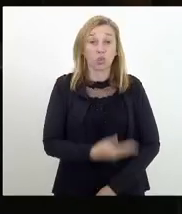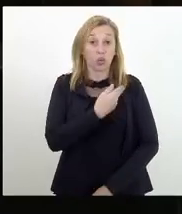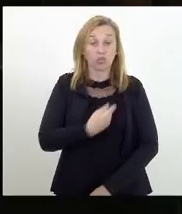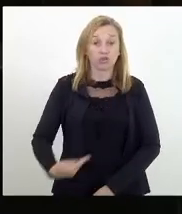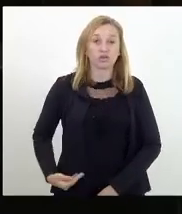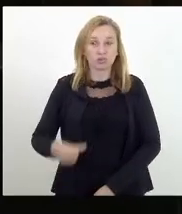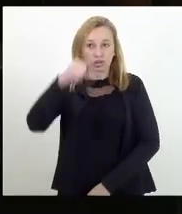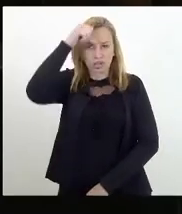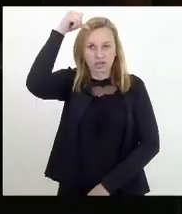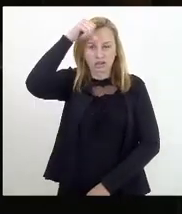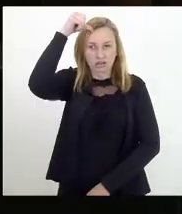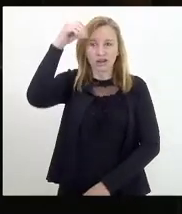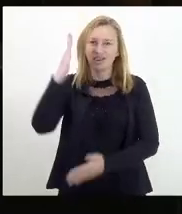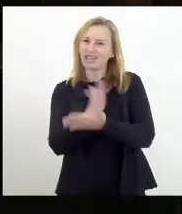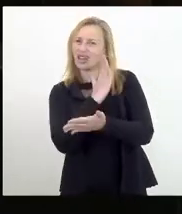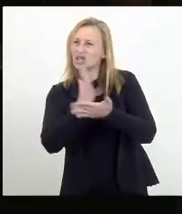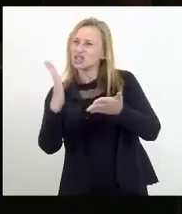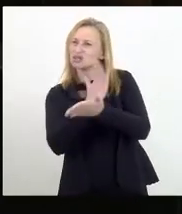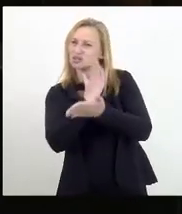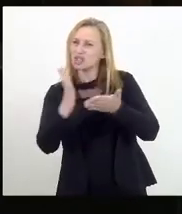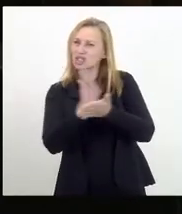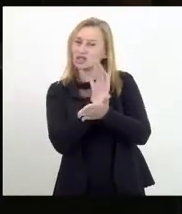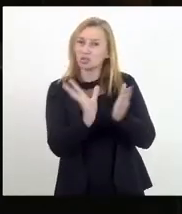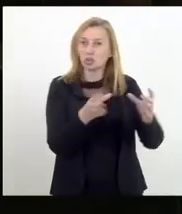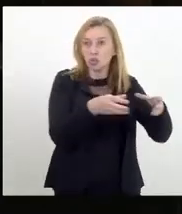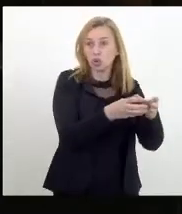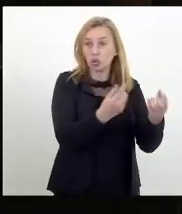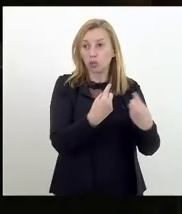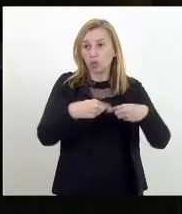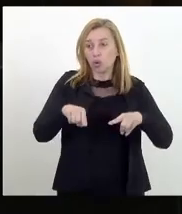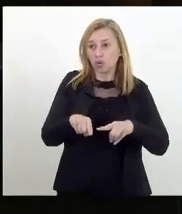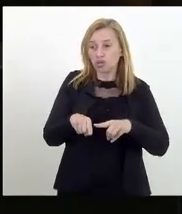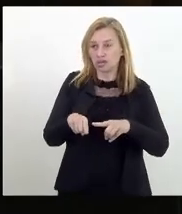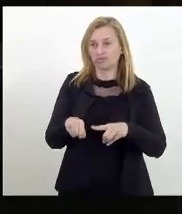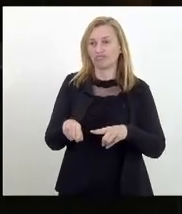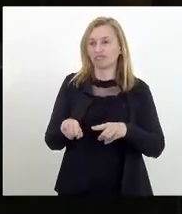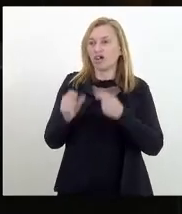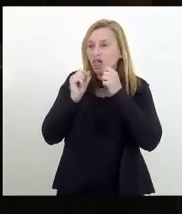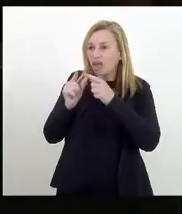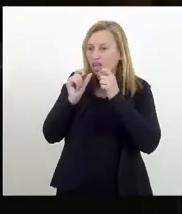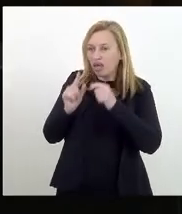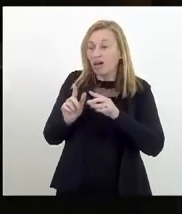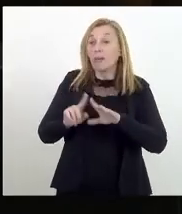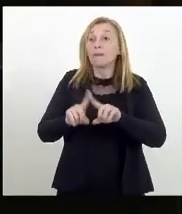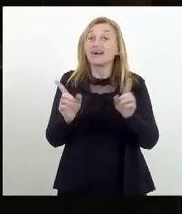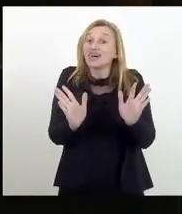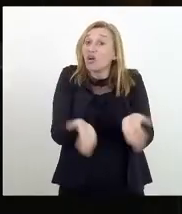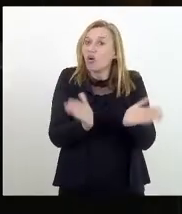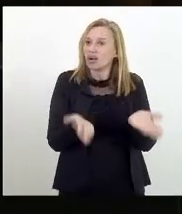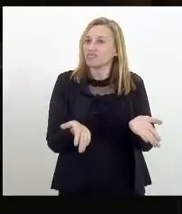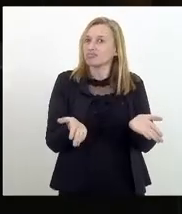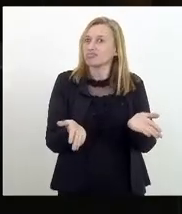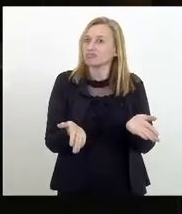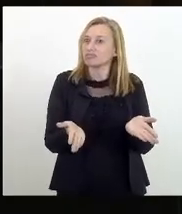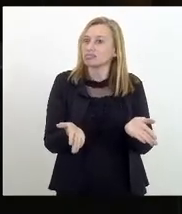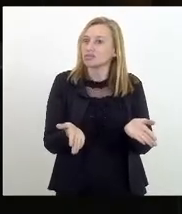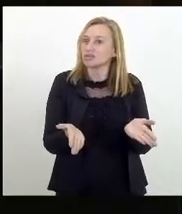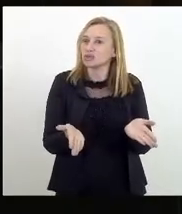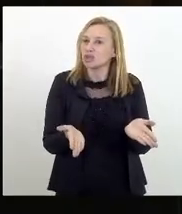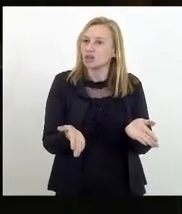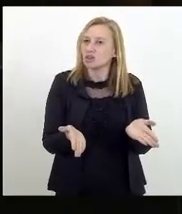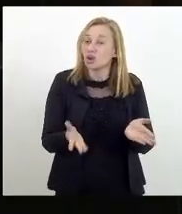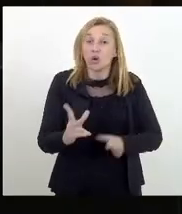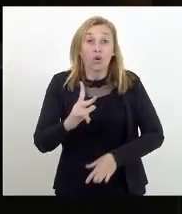governador Cláudio Castro muita das vezes pela oposição foi criticado e agora quando